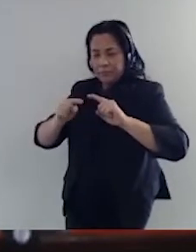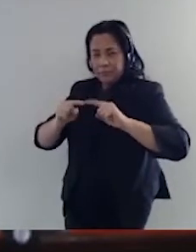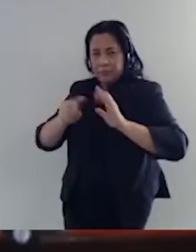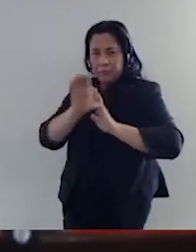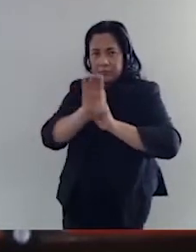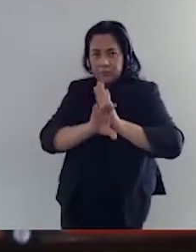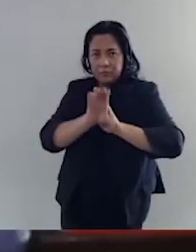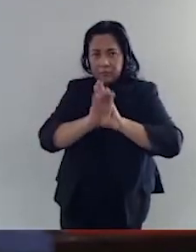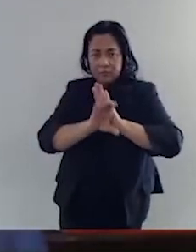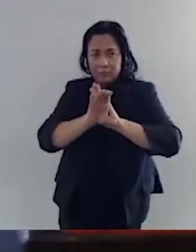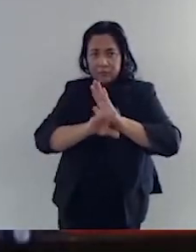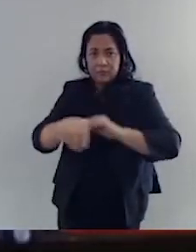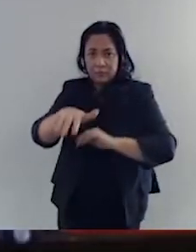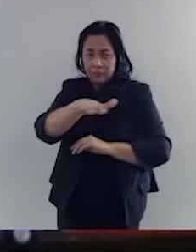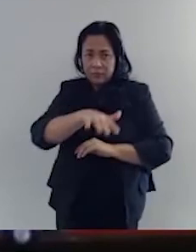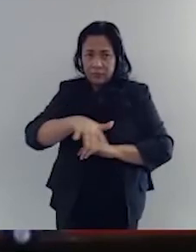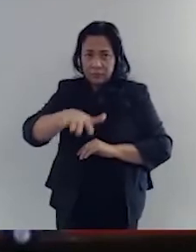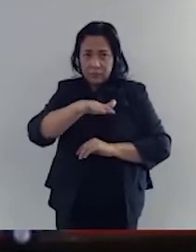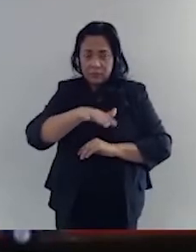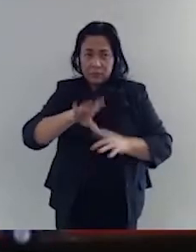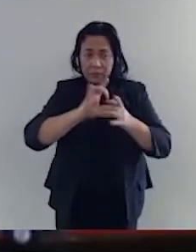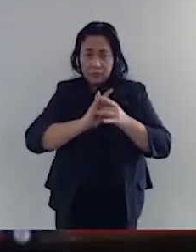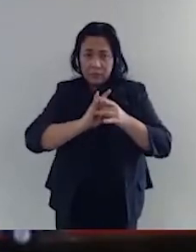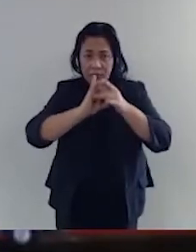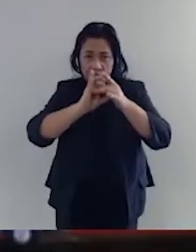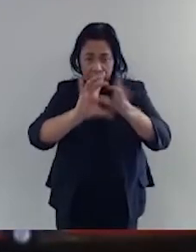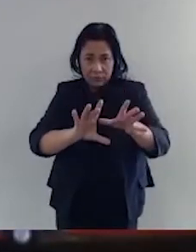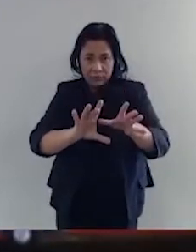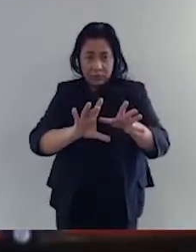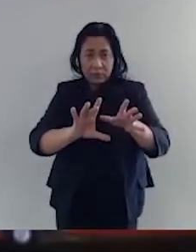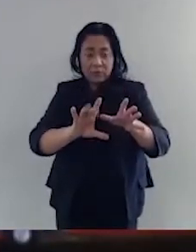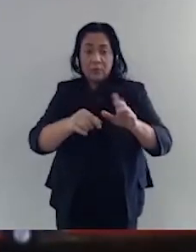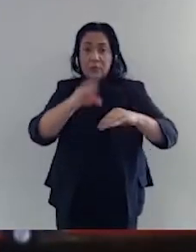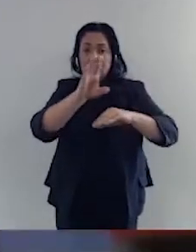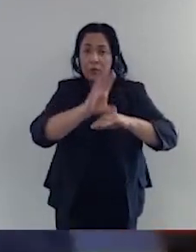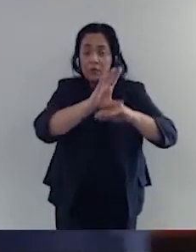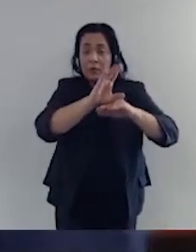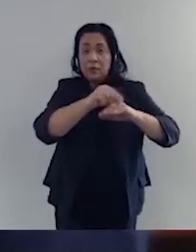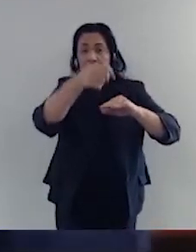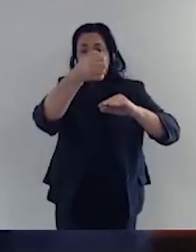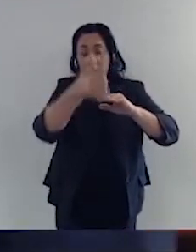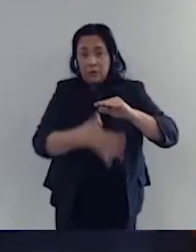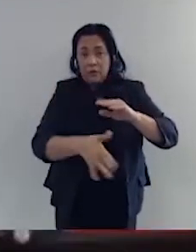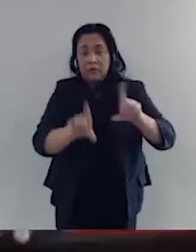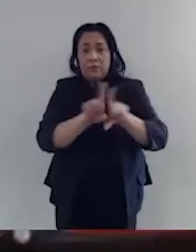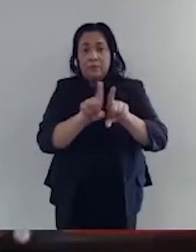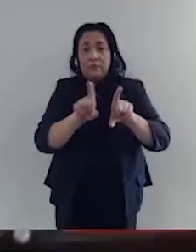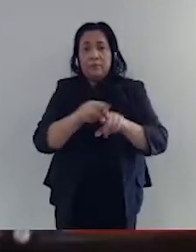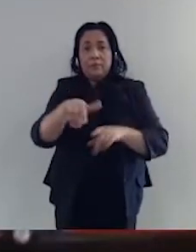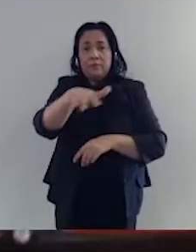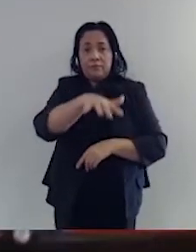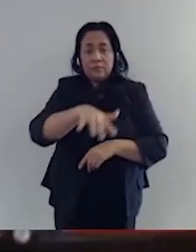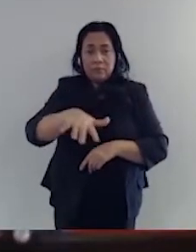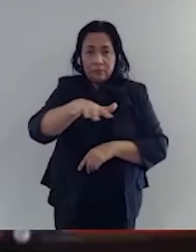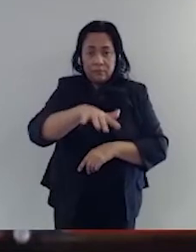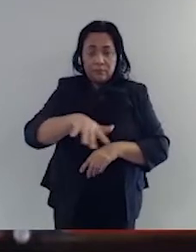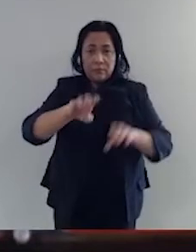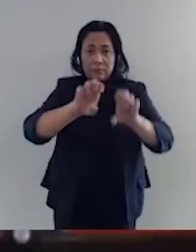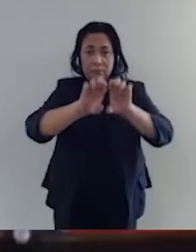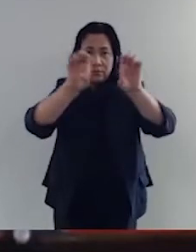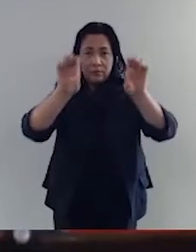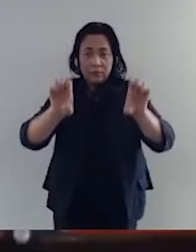Estado democrático de direito, apresenta-se comprometida como no plano estruturante,